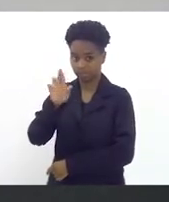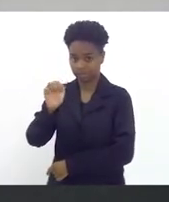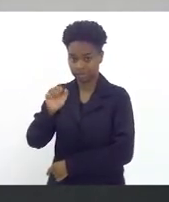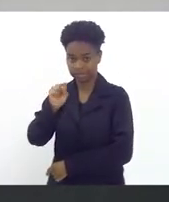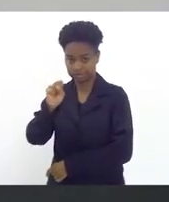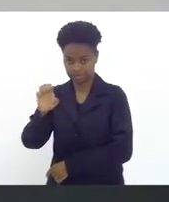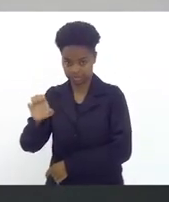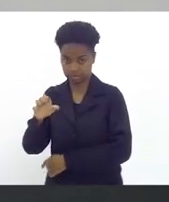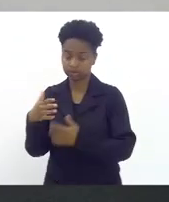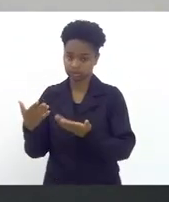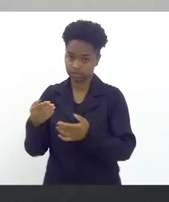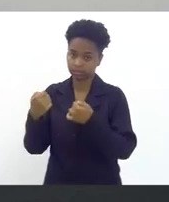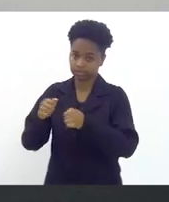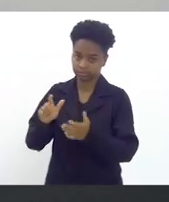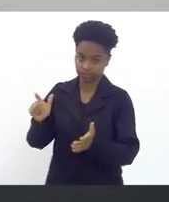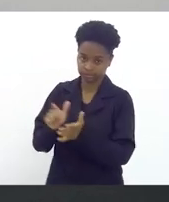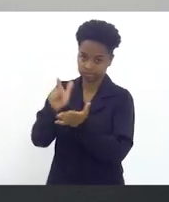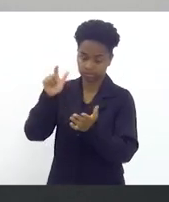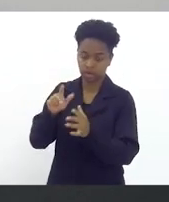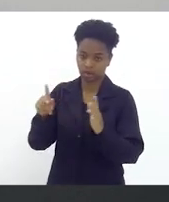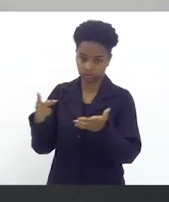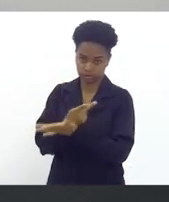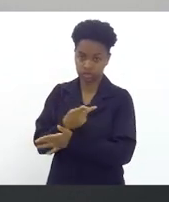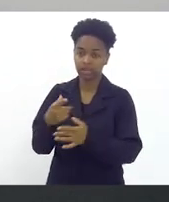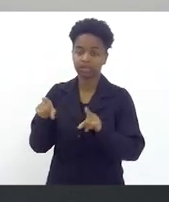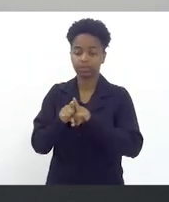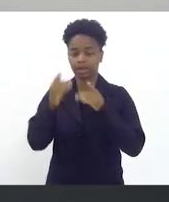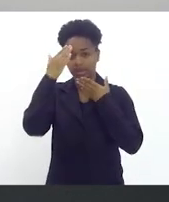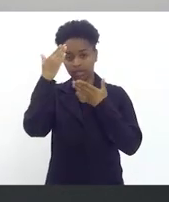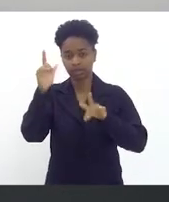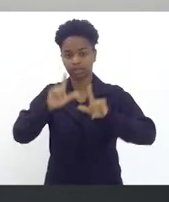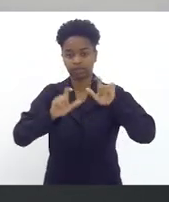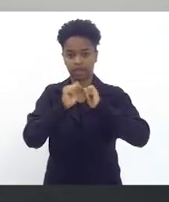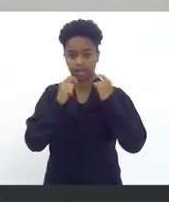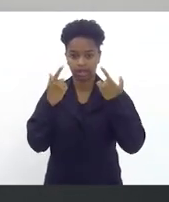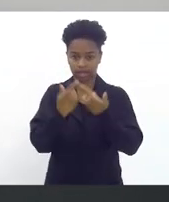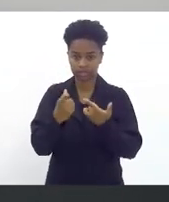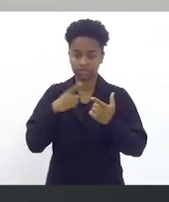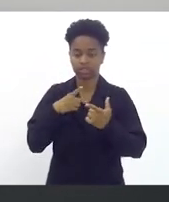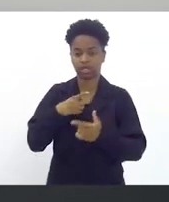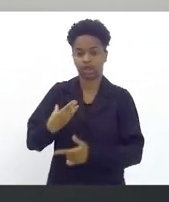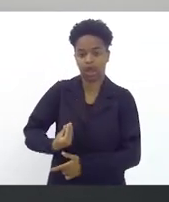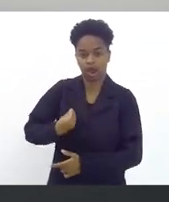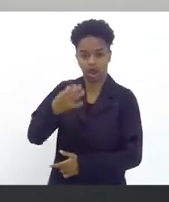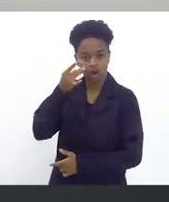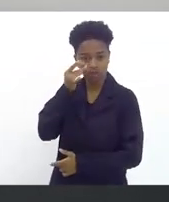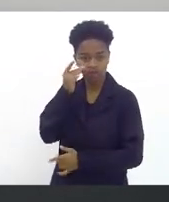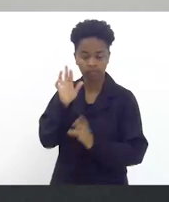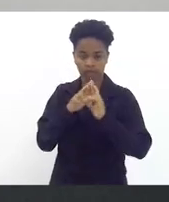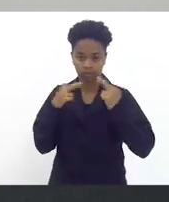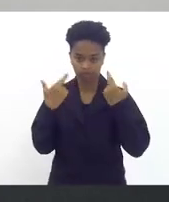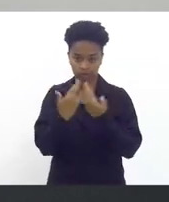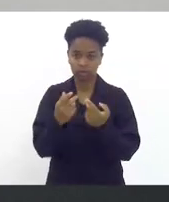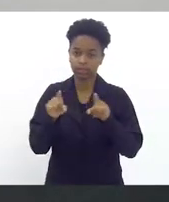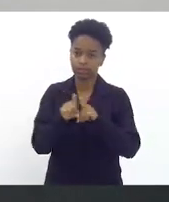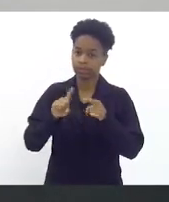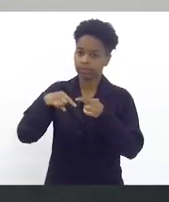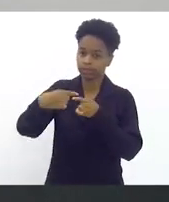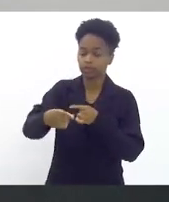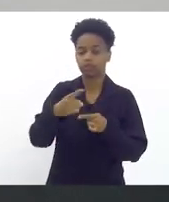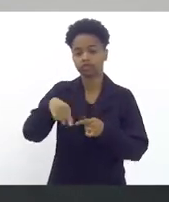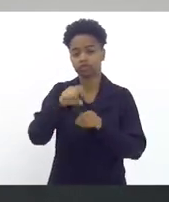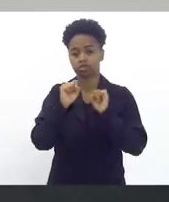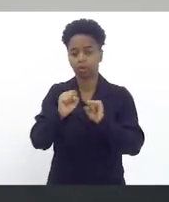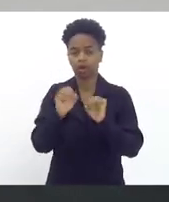queria agradecer até ver alérgica que vai transmitir ao vivo a nossa reunião né depois vocês podem ter também